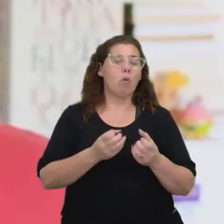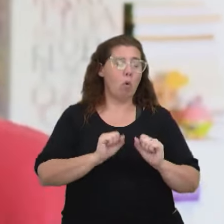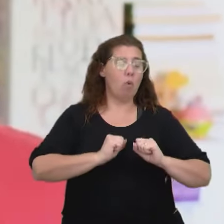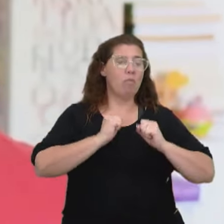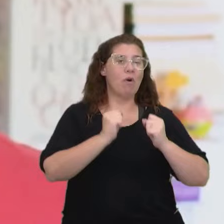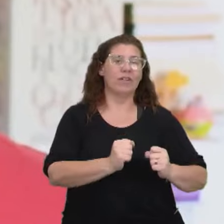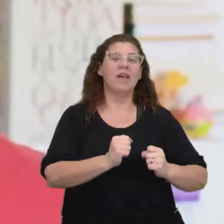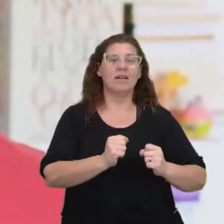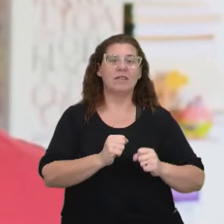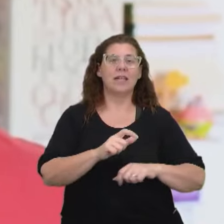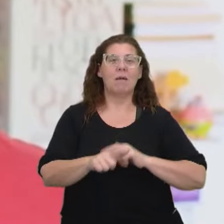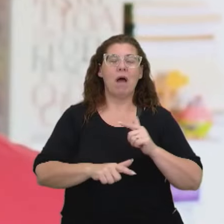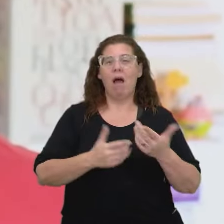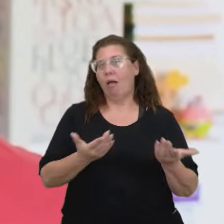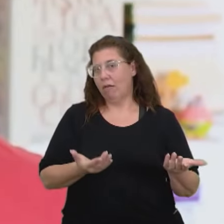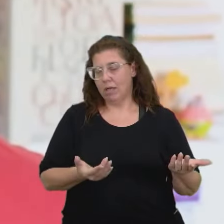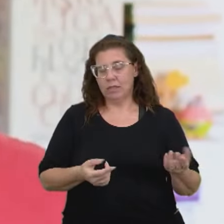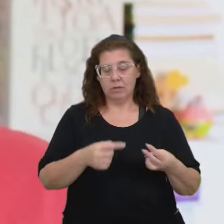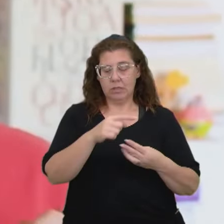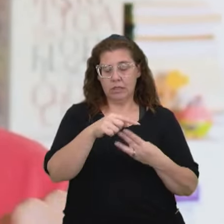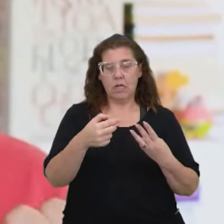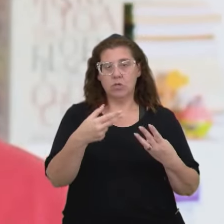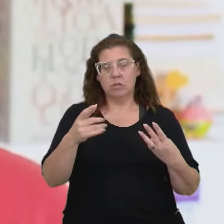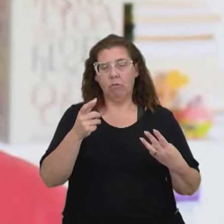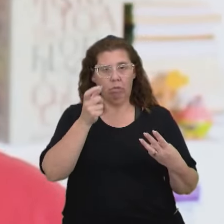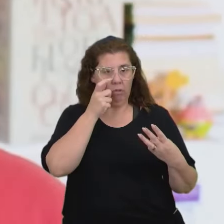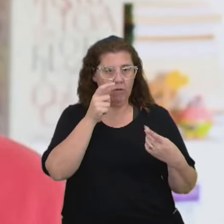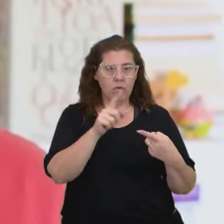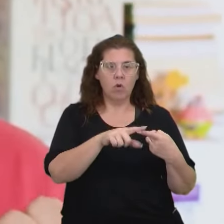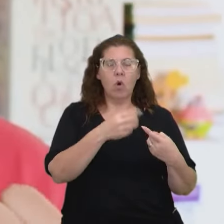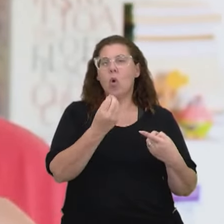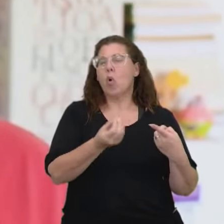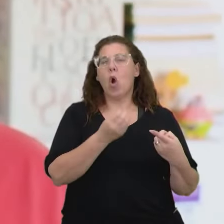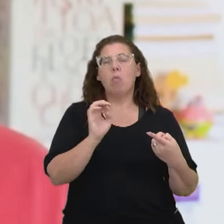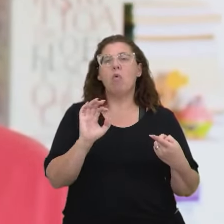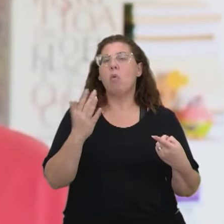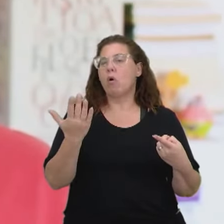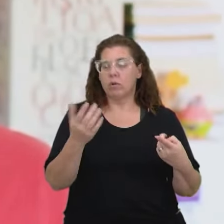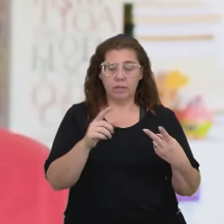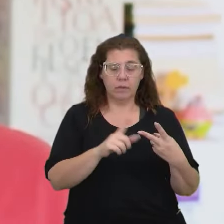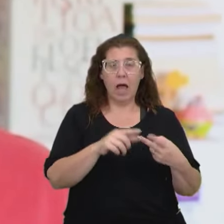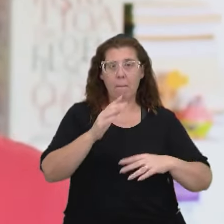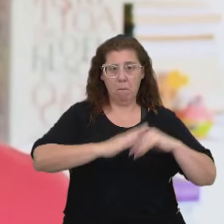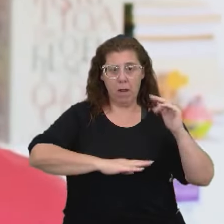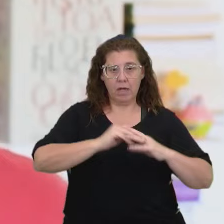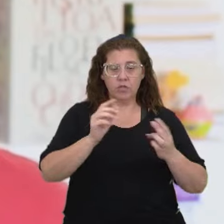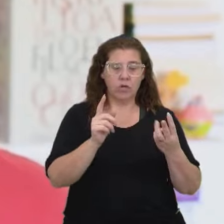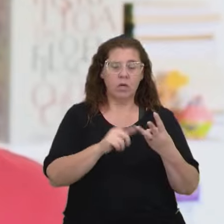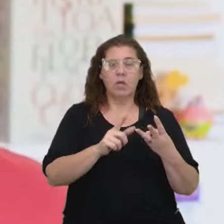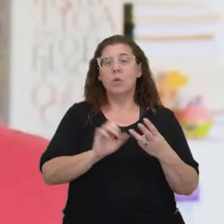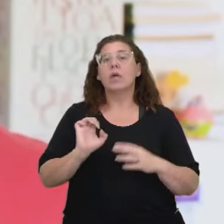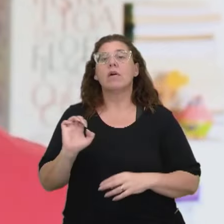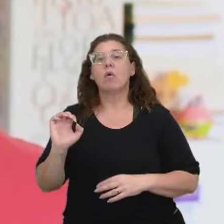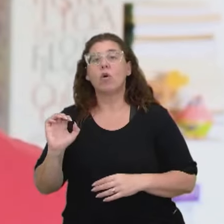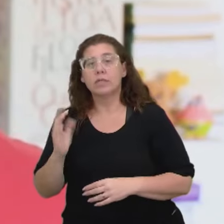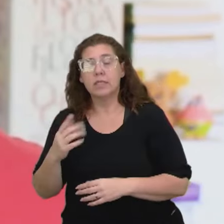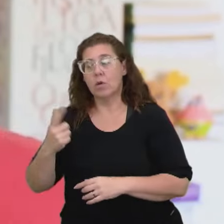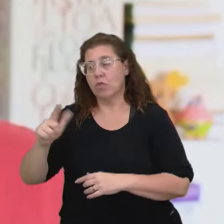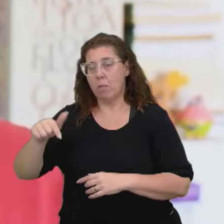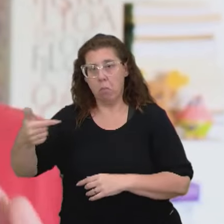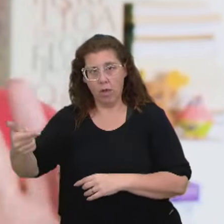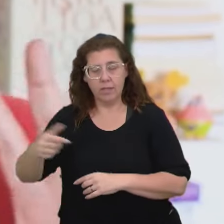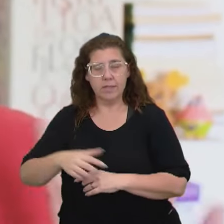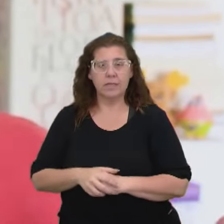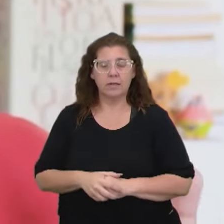atua. Então são três coisas que interessam ao Foucault: o funcionamento, a ação e os efeitos do poder. Dessa forma,